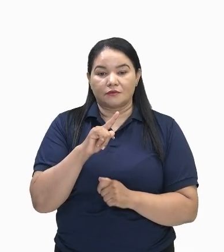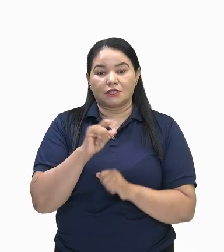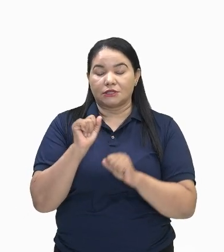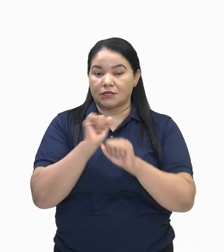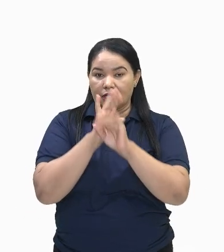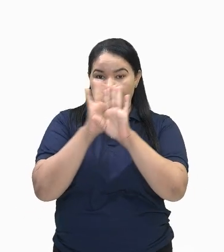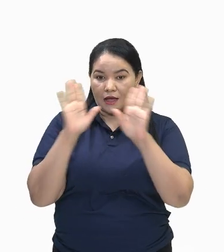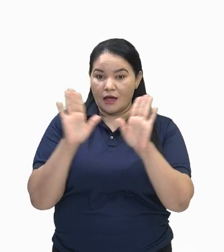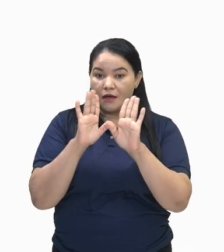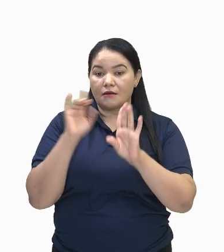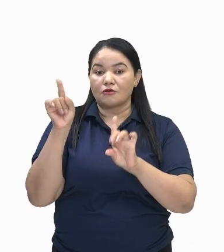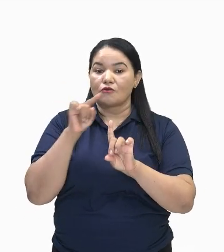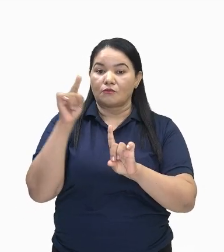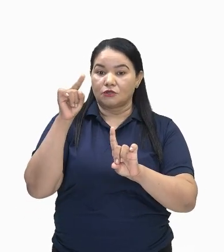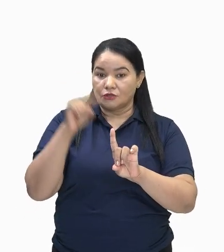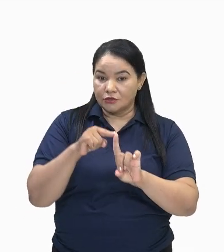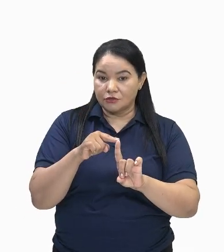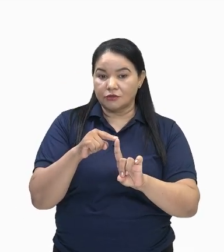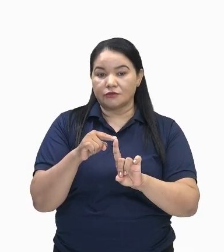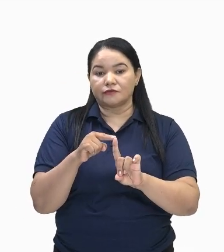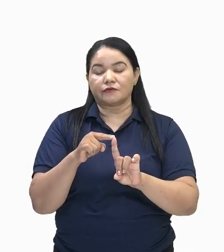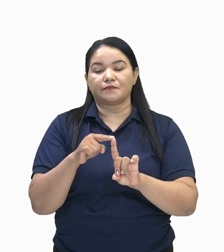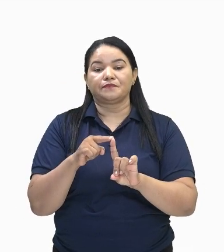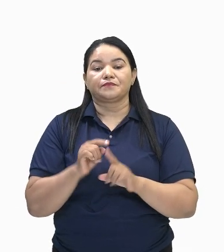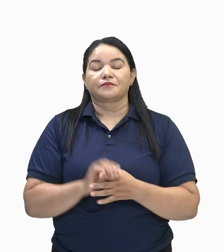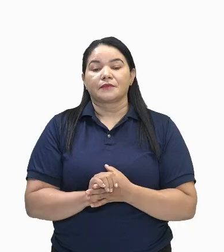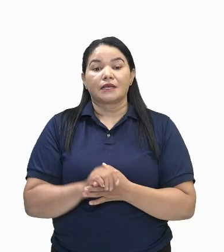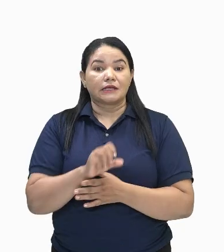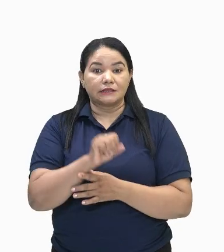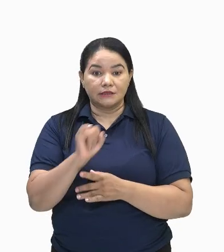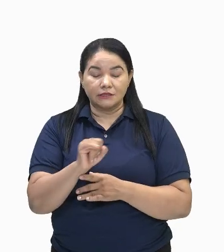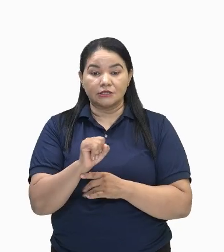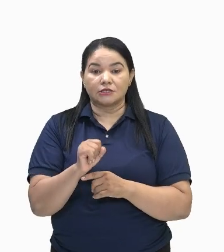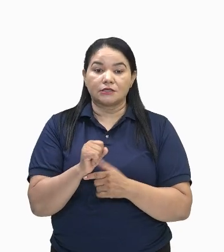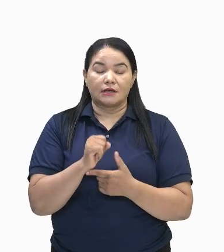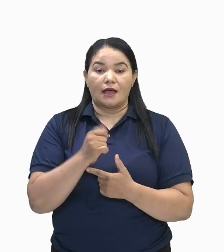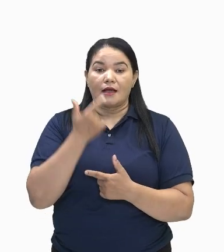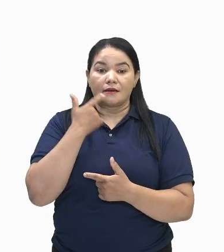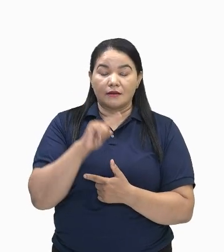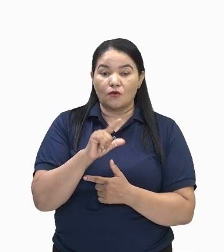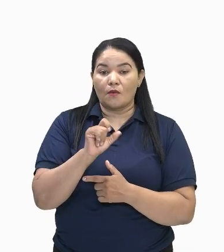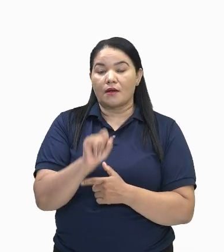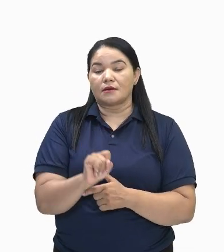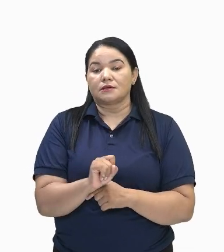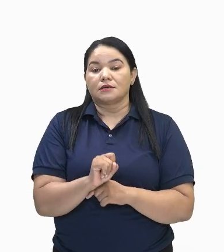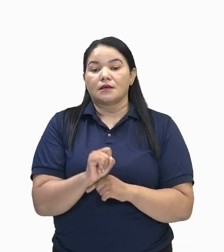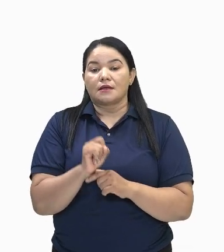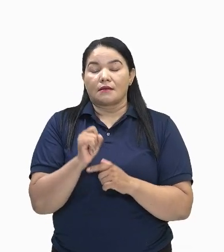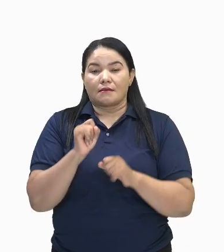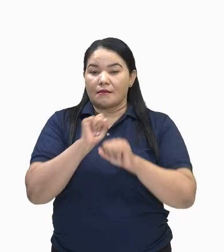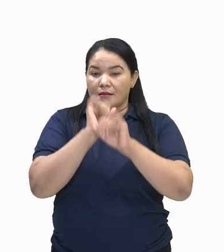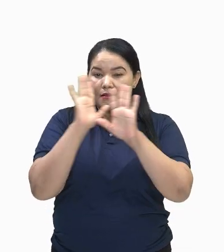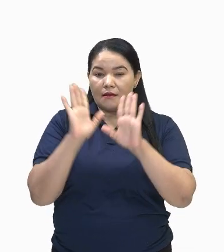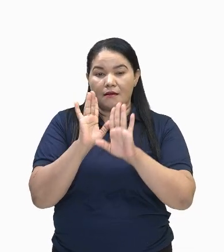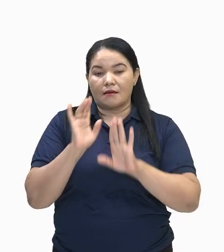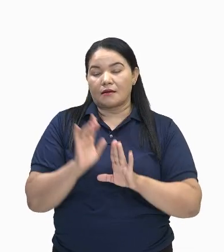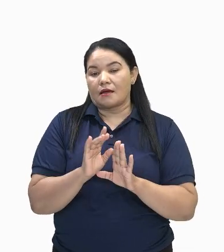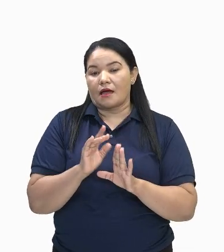clara e objetiva. Se não for uma linguagem clara, né, a gente não